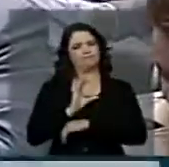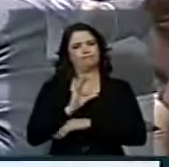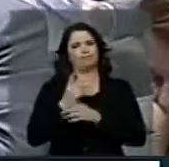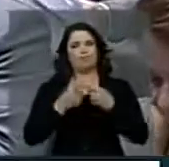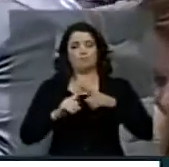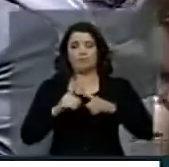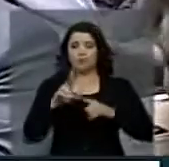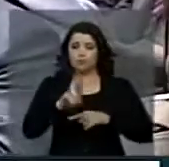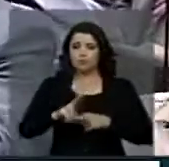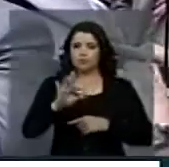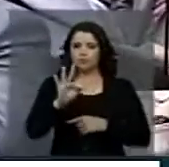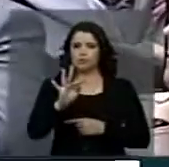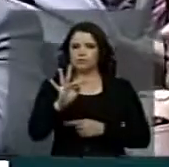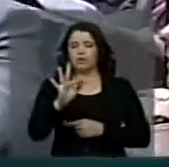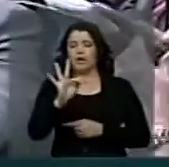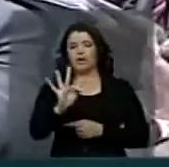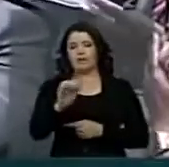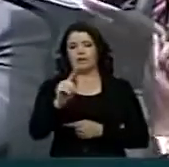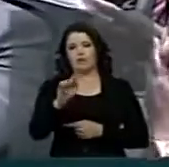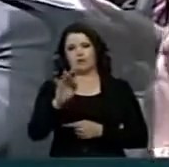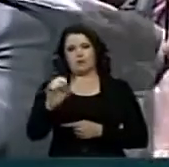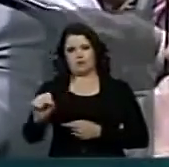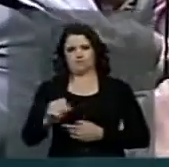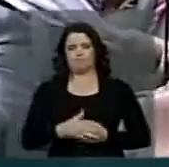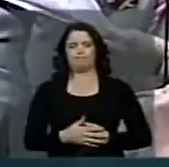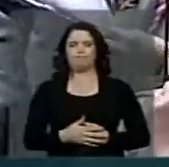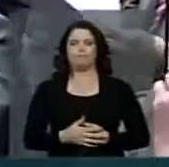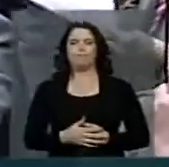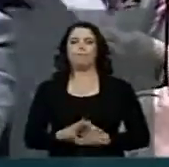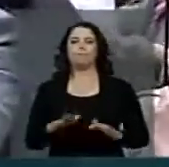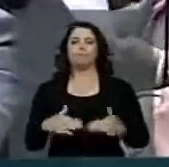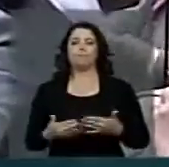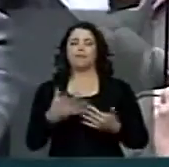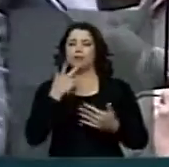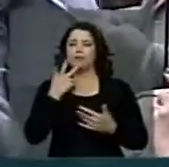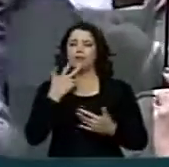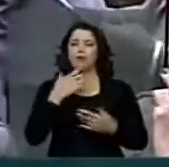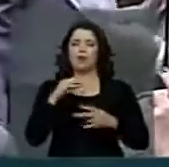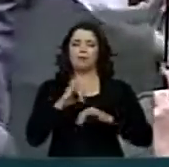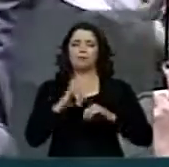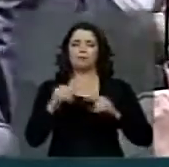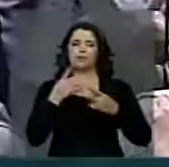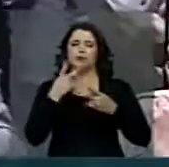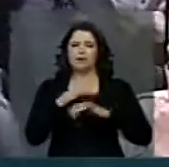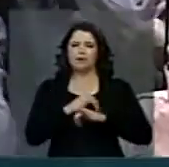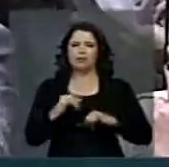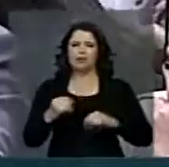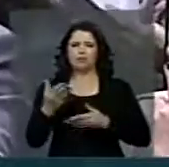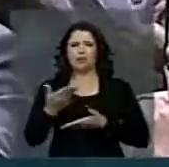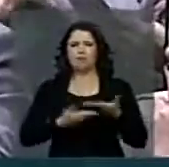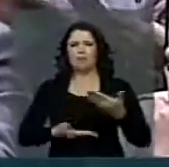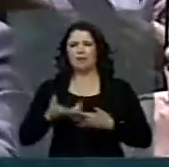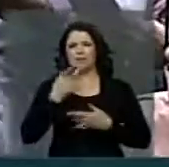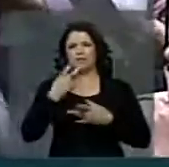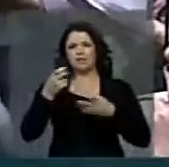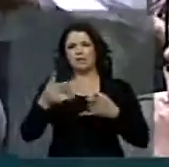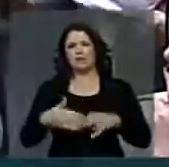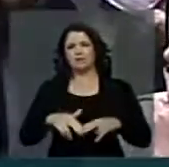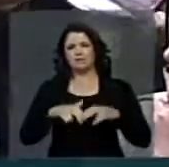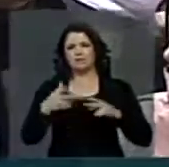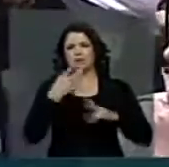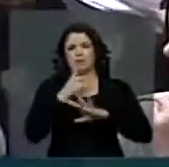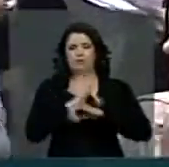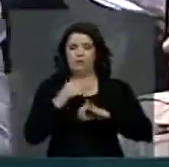uso do fundo de garantia de tempo de serviço. Como sabíamos que acabaria, sabíamos que quando